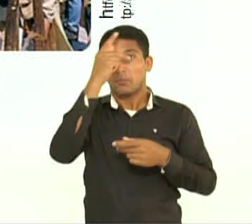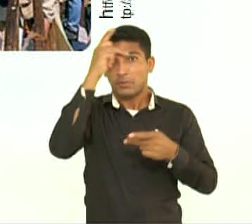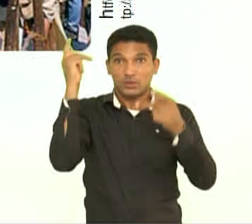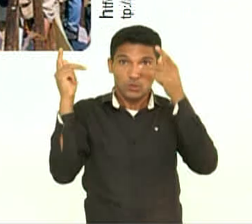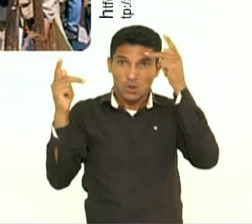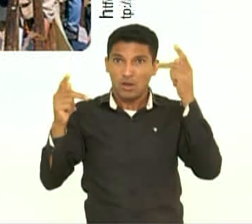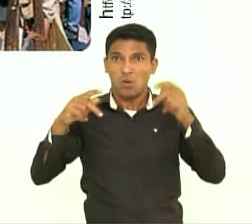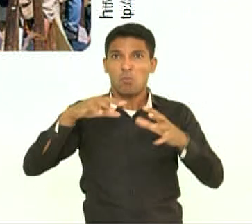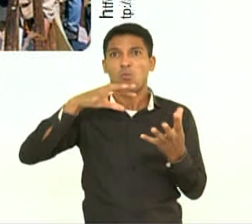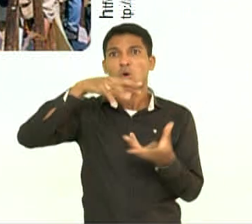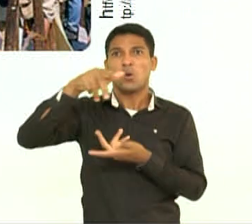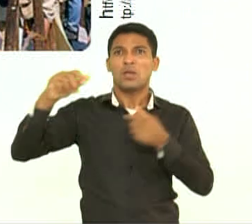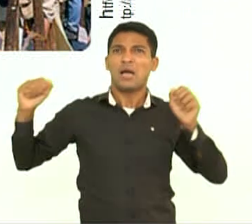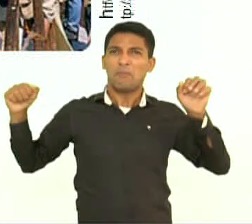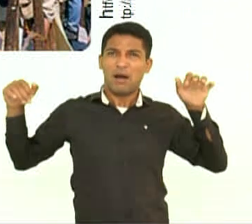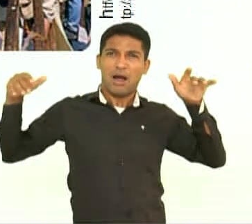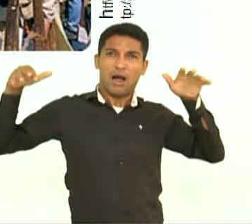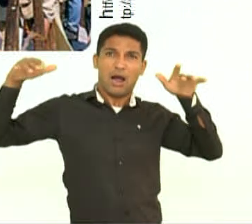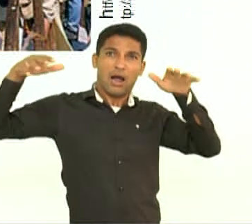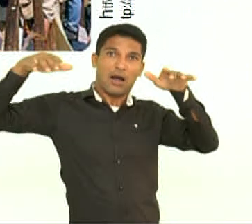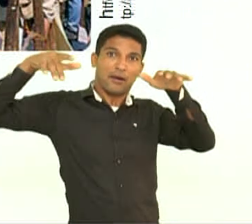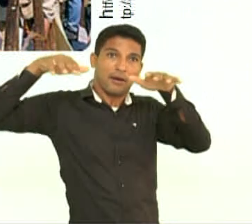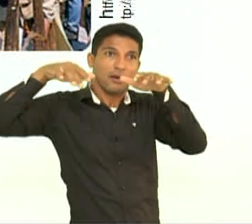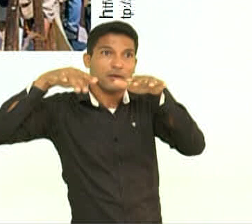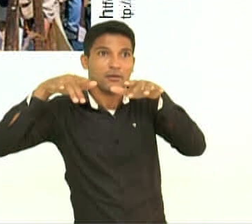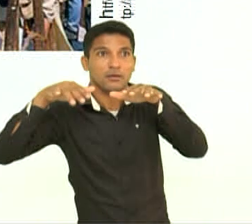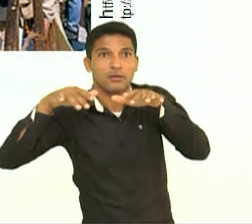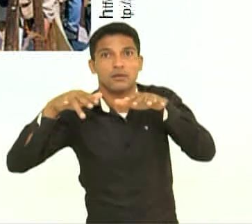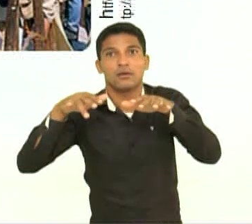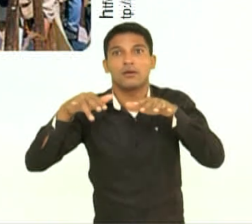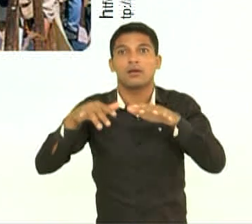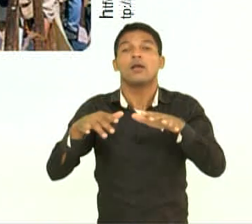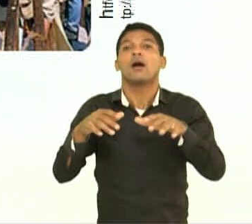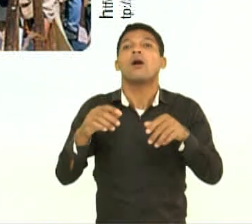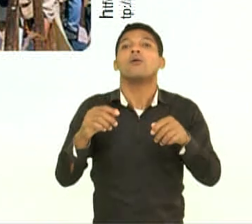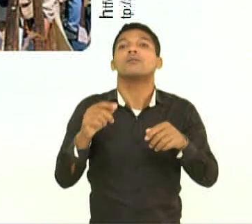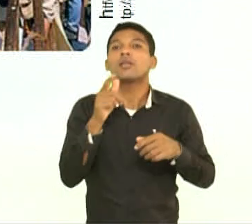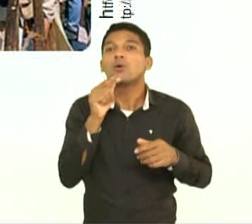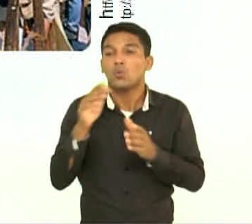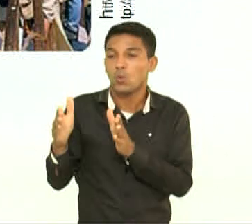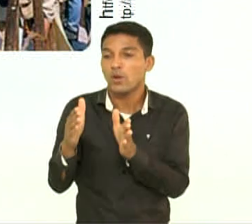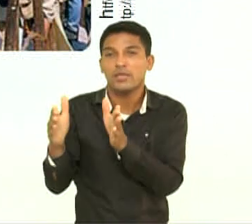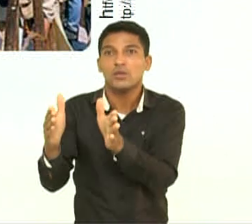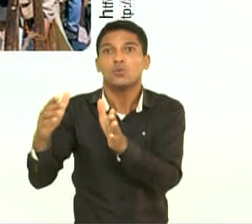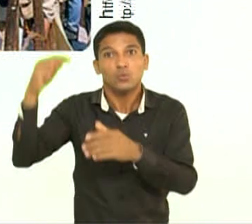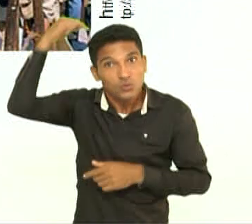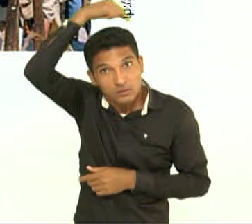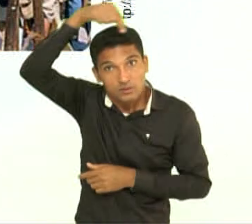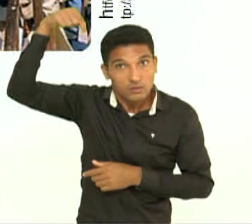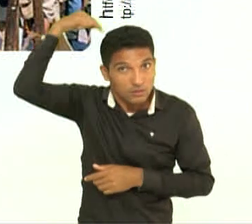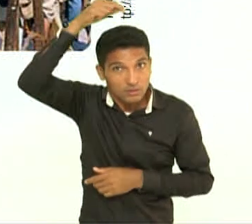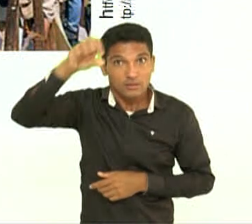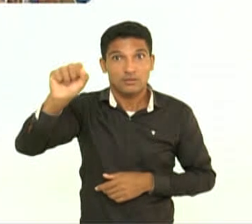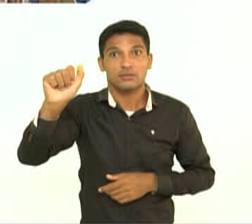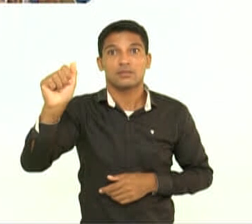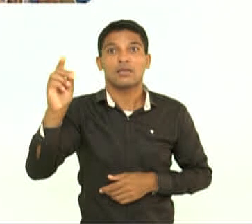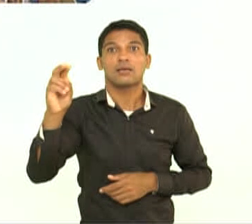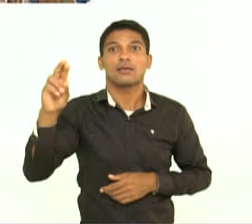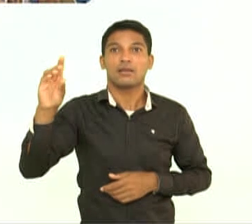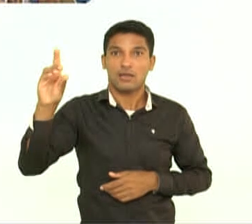e ela acontece em várias cidades sagradas, à margem dos rios sagrados, que também são venerados na